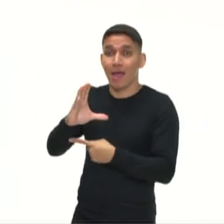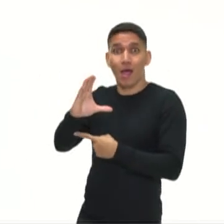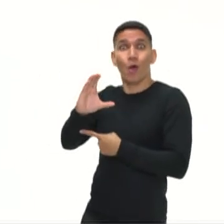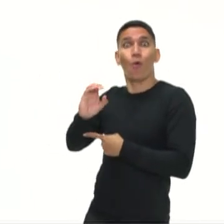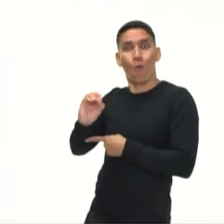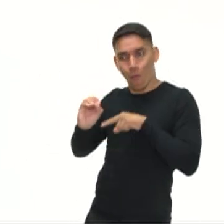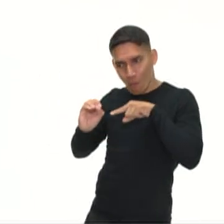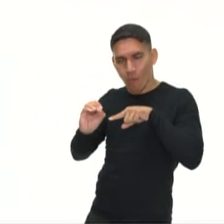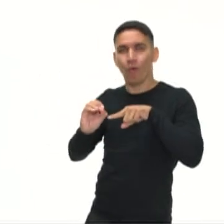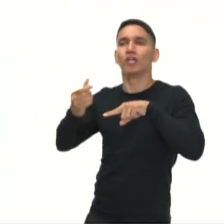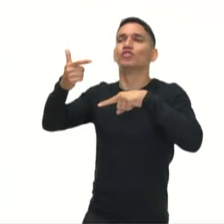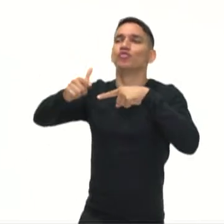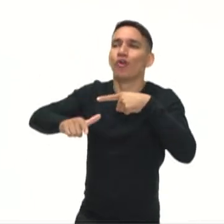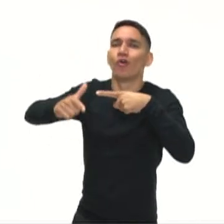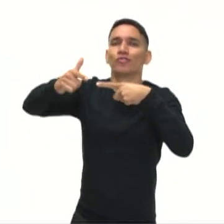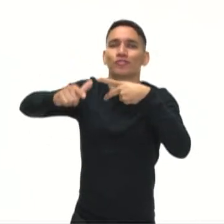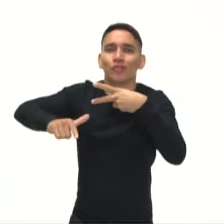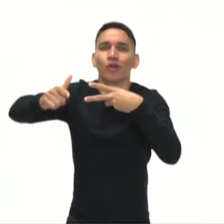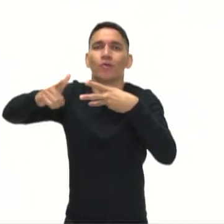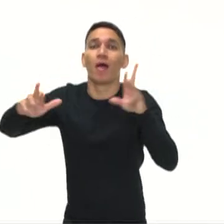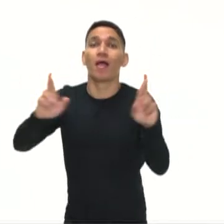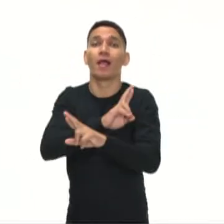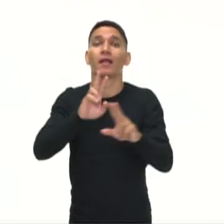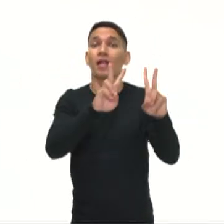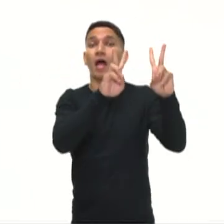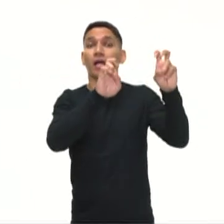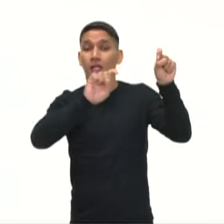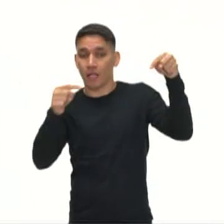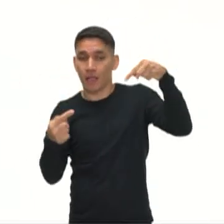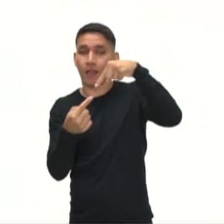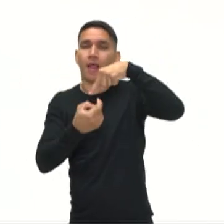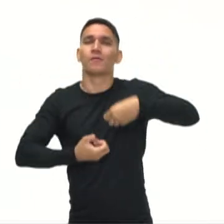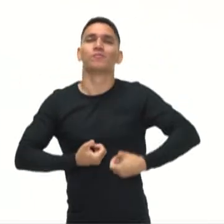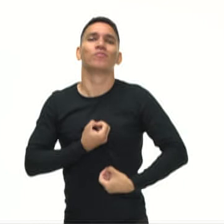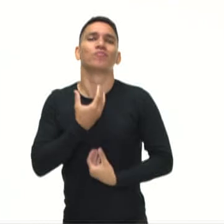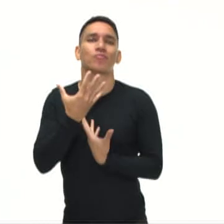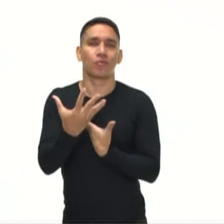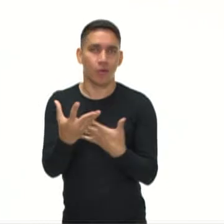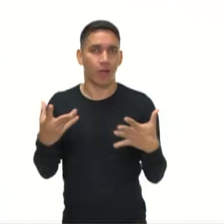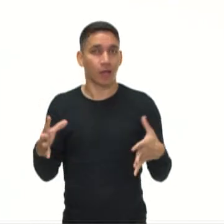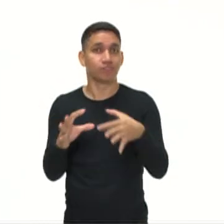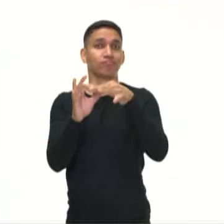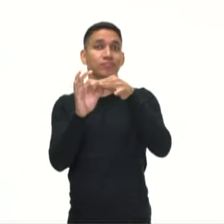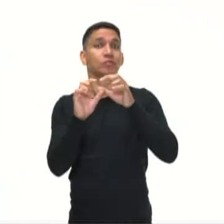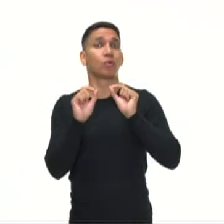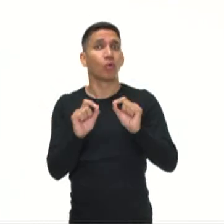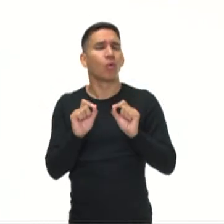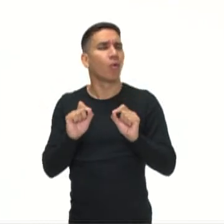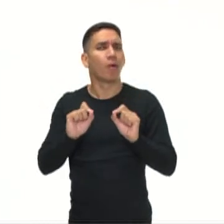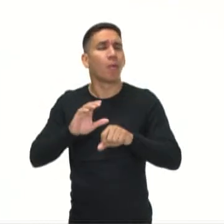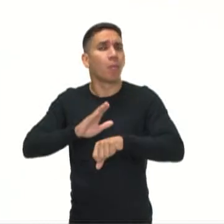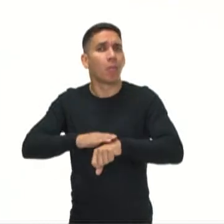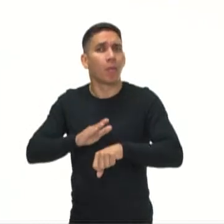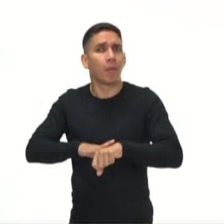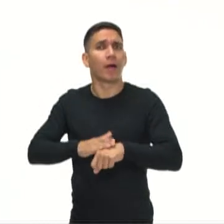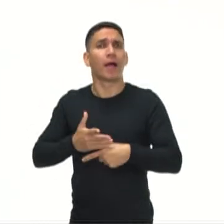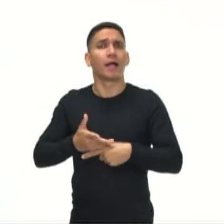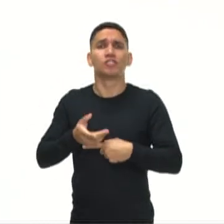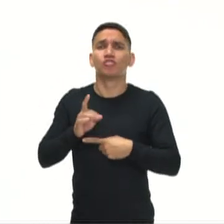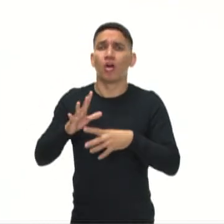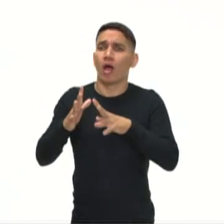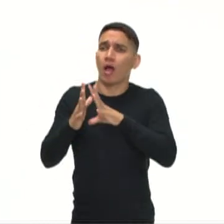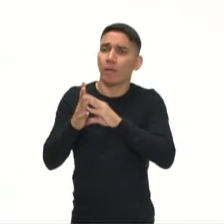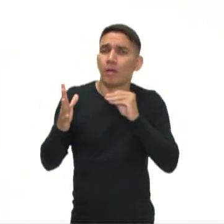para estabelecer uma relação entre o título e o poema que repete o final das